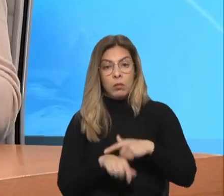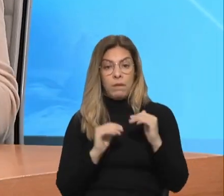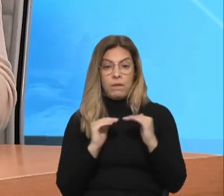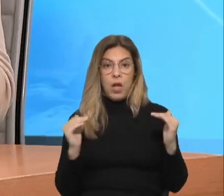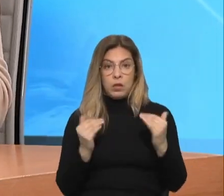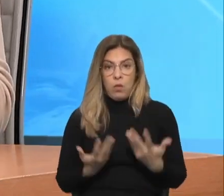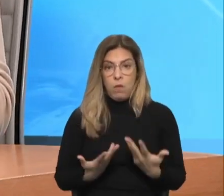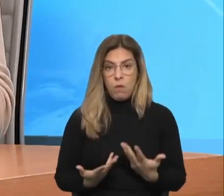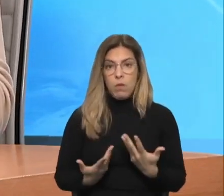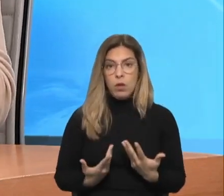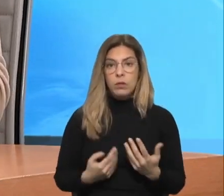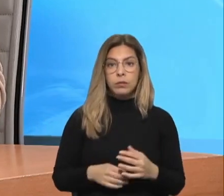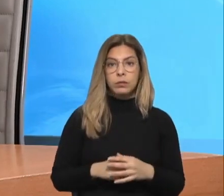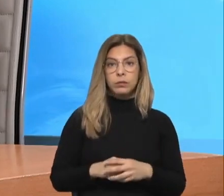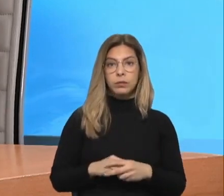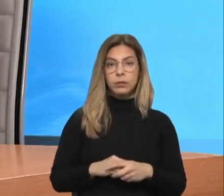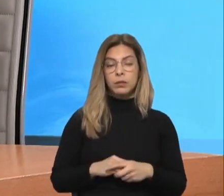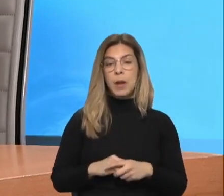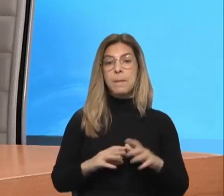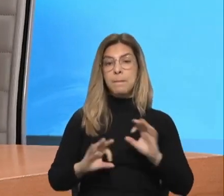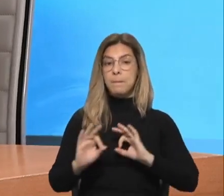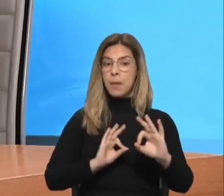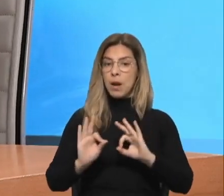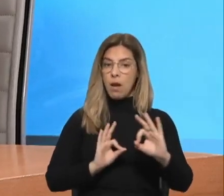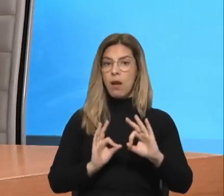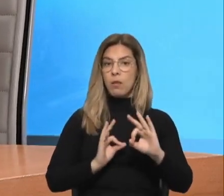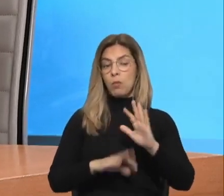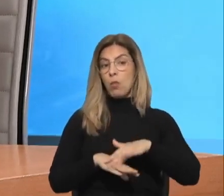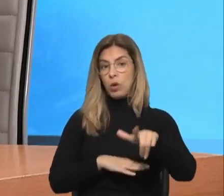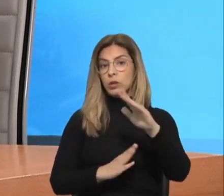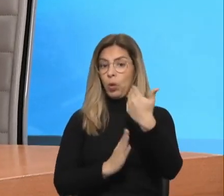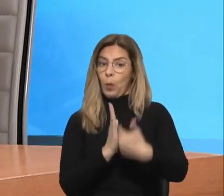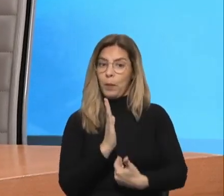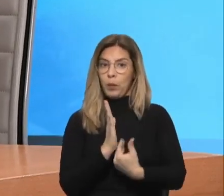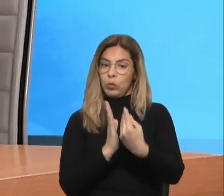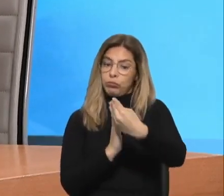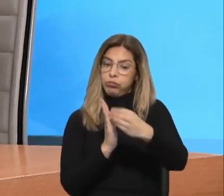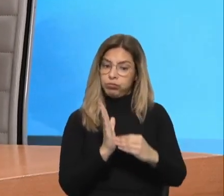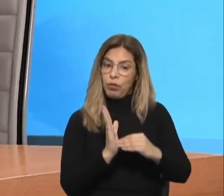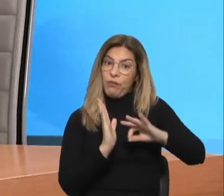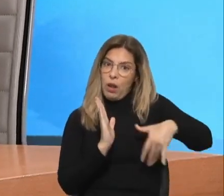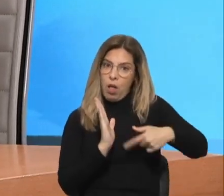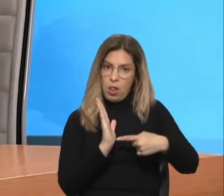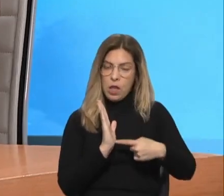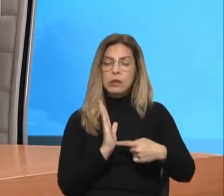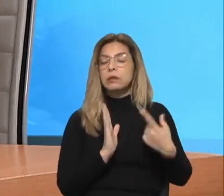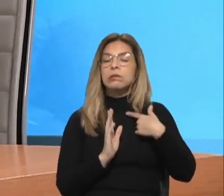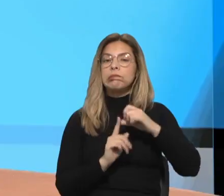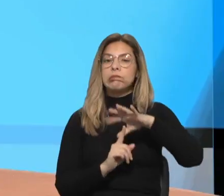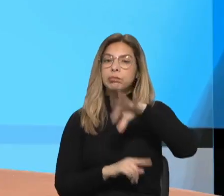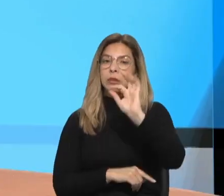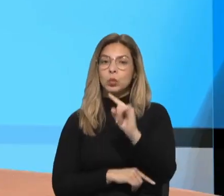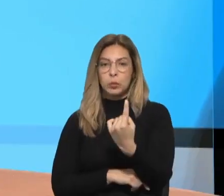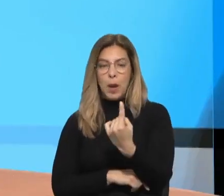justamente para preparar a recepção do documento final, estamos a fazer duas iniciativas. Uma é a